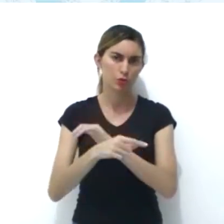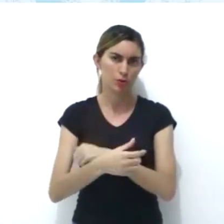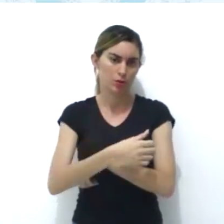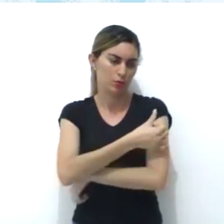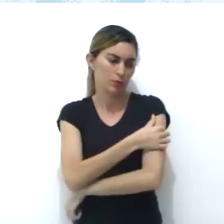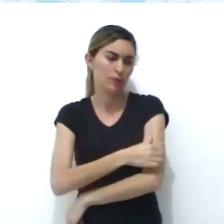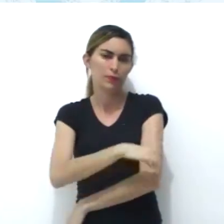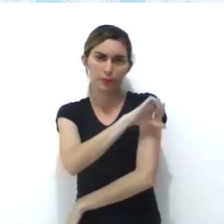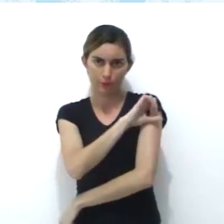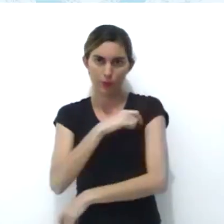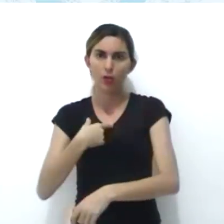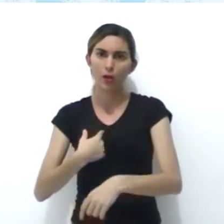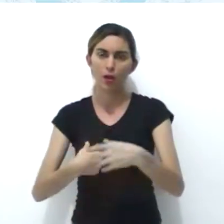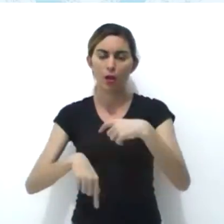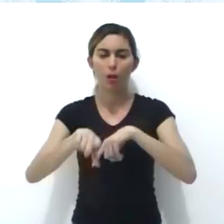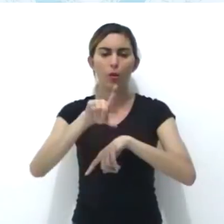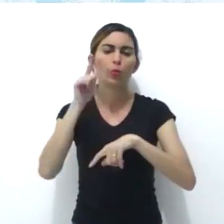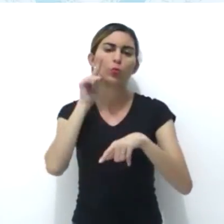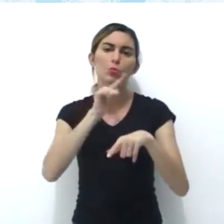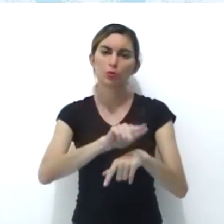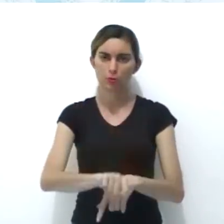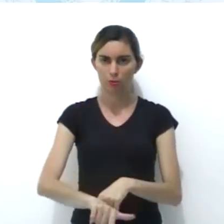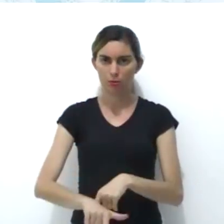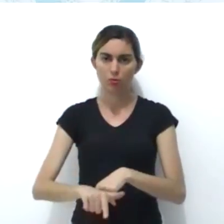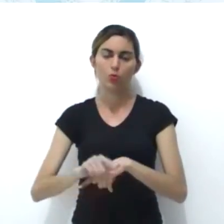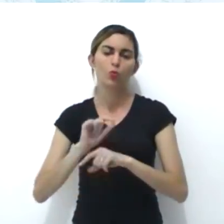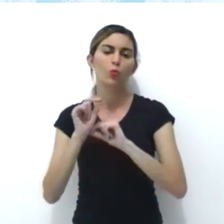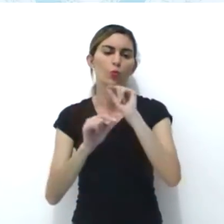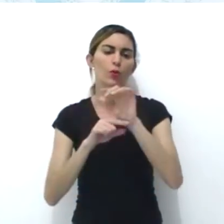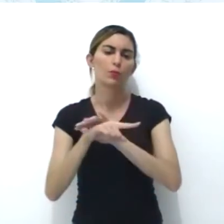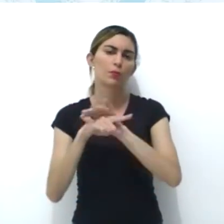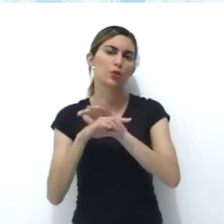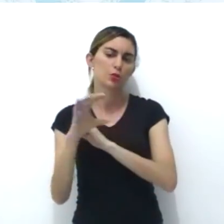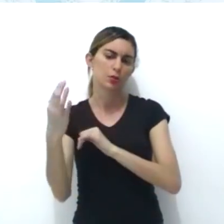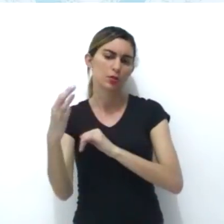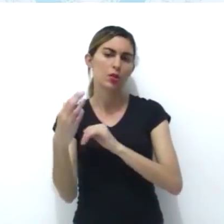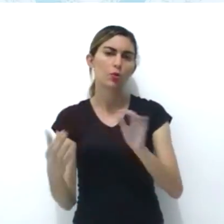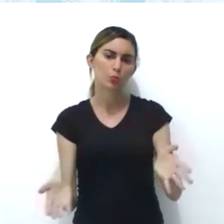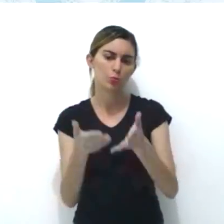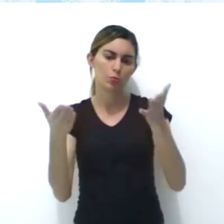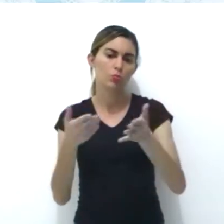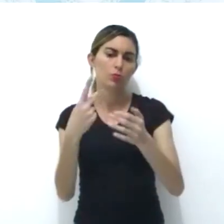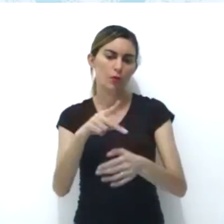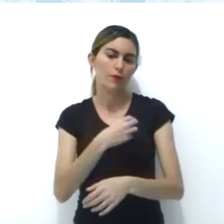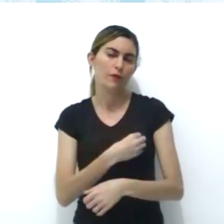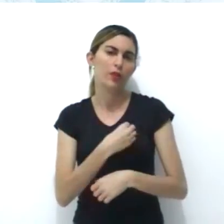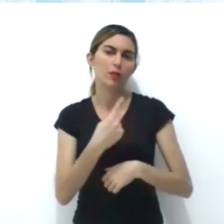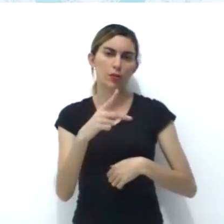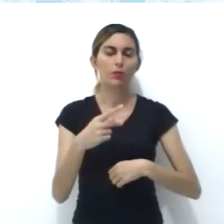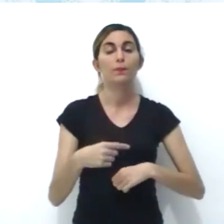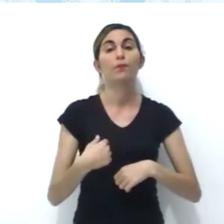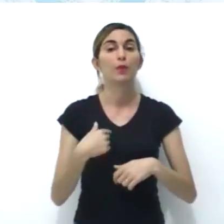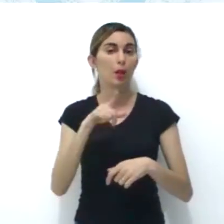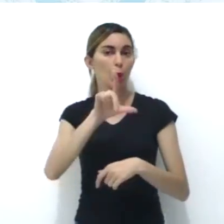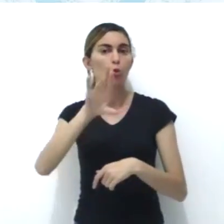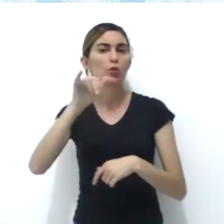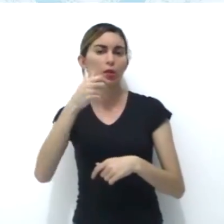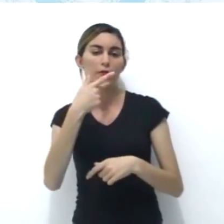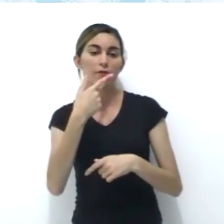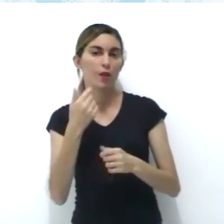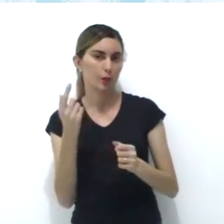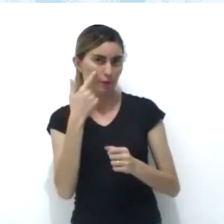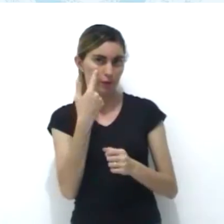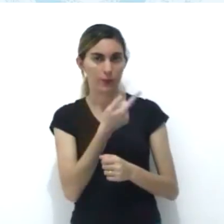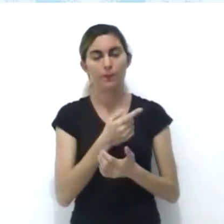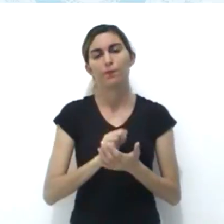pesquisa no ensino fundamental, que foi que ele conseguiu, digamos, o que a pesquisa científica contribuiu na vida dele. Então, Luciano diz